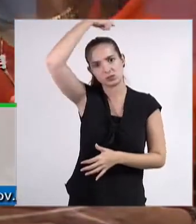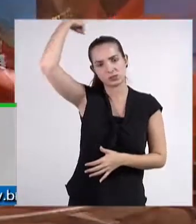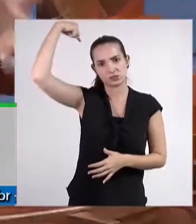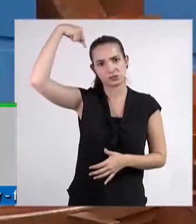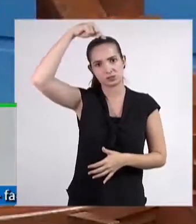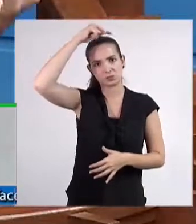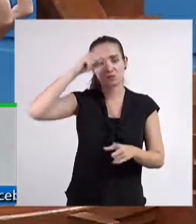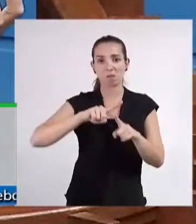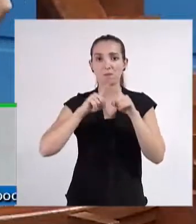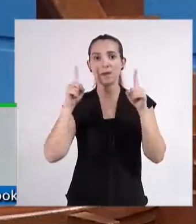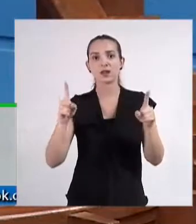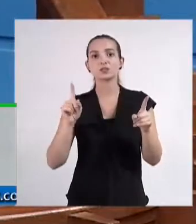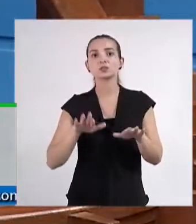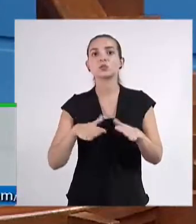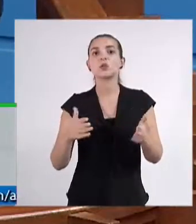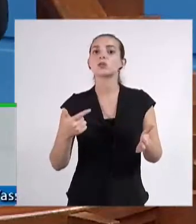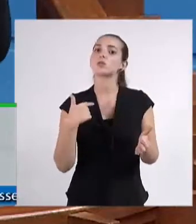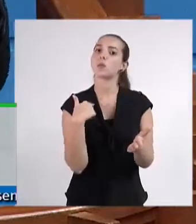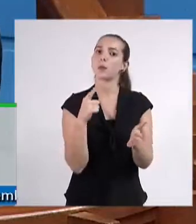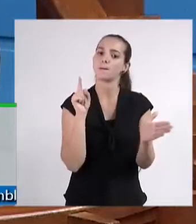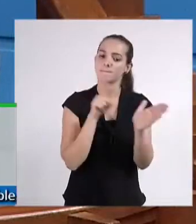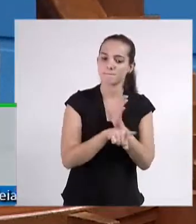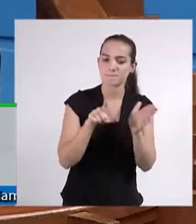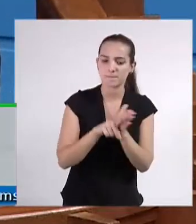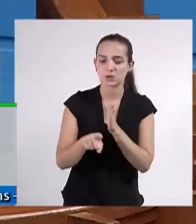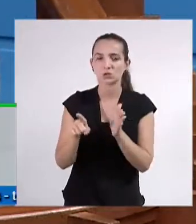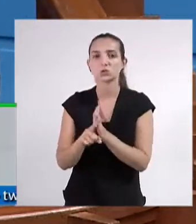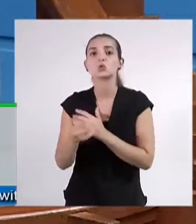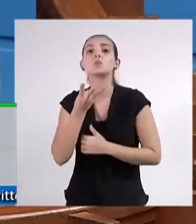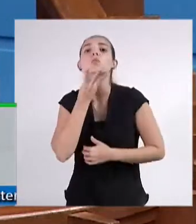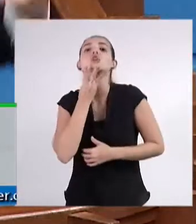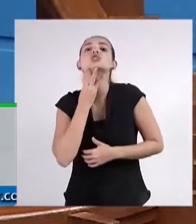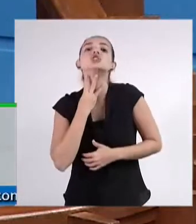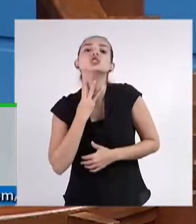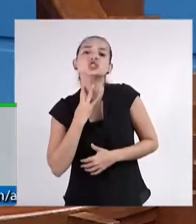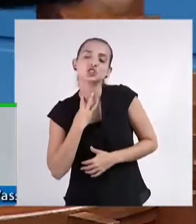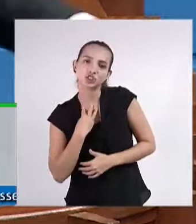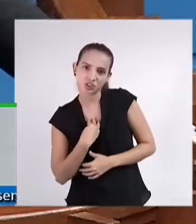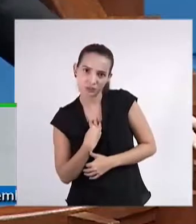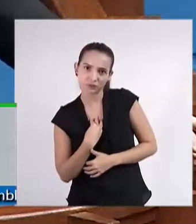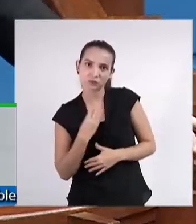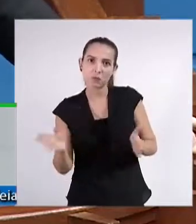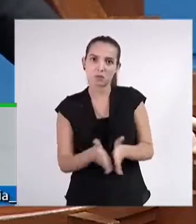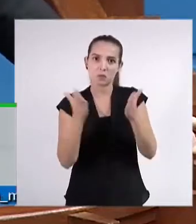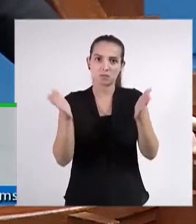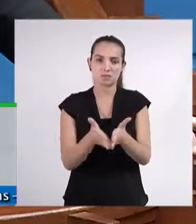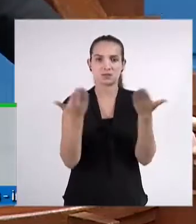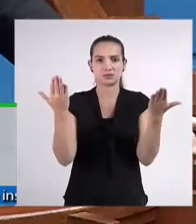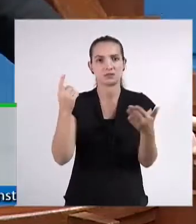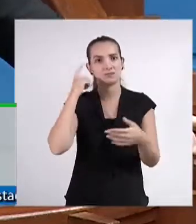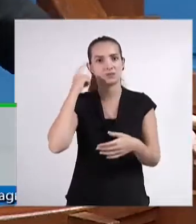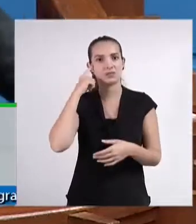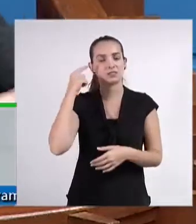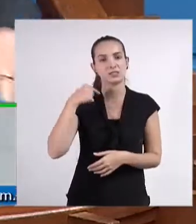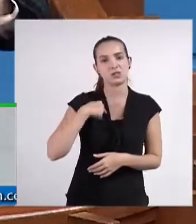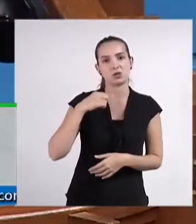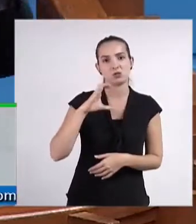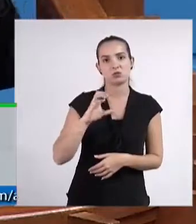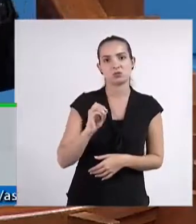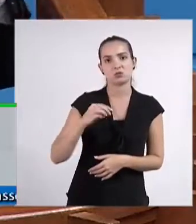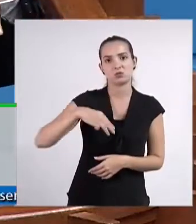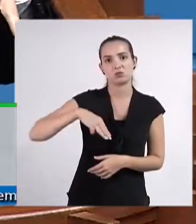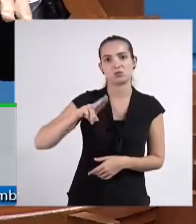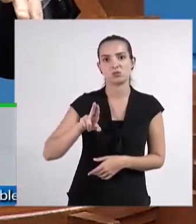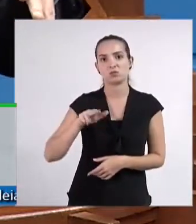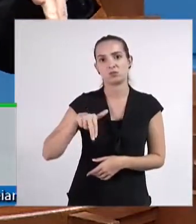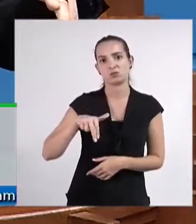Mas quando eu questiono as causas da pobreza, aí me chamam de comunista. Então, se ele